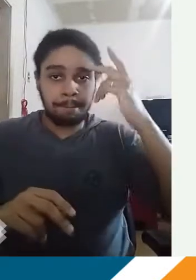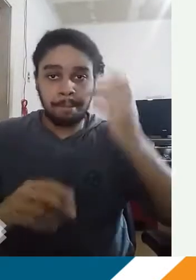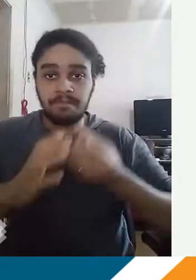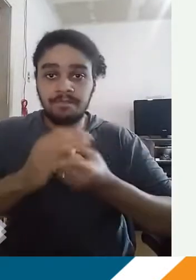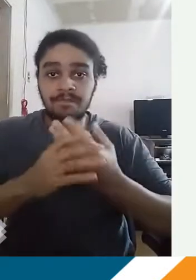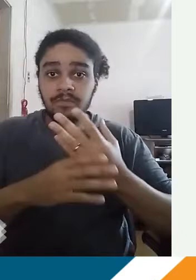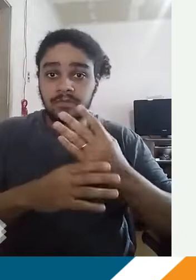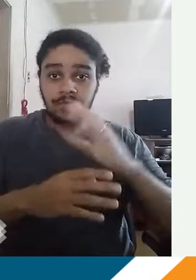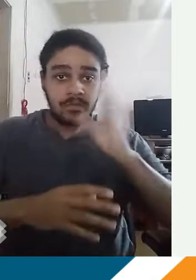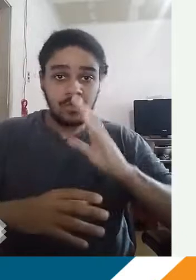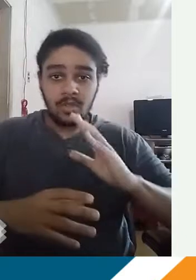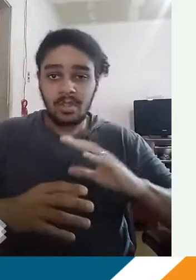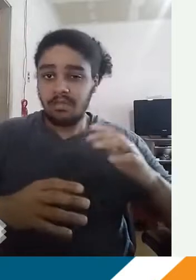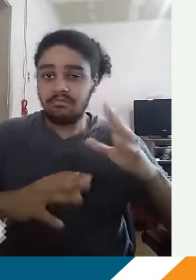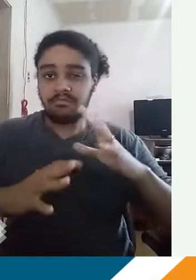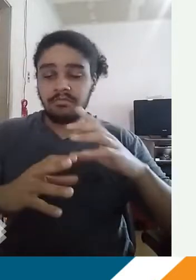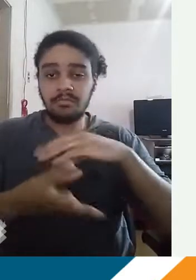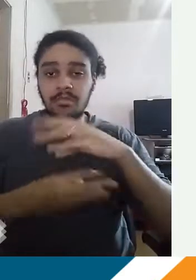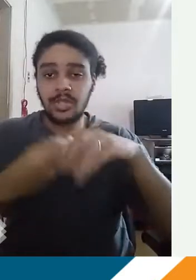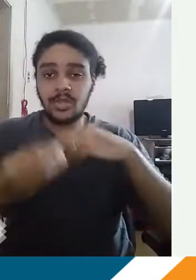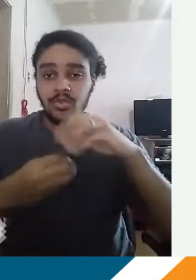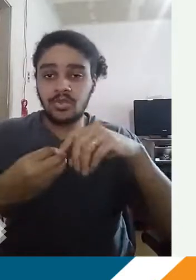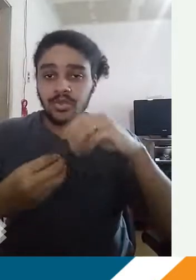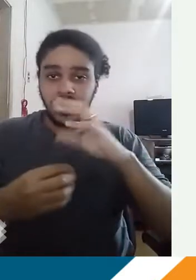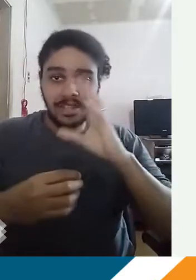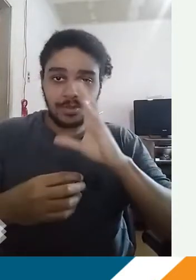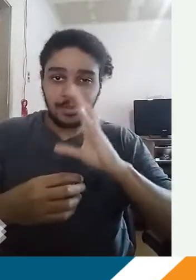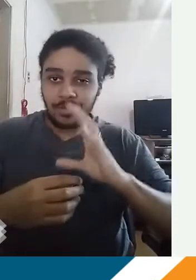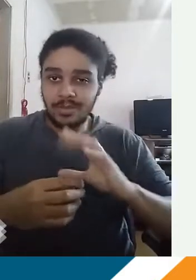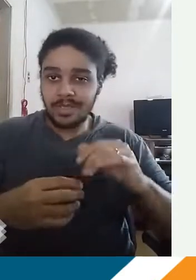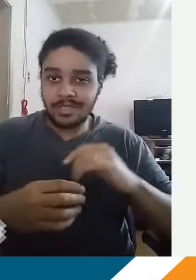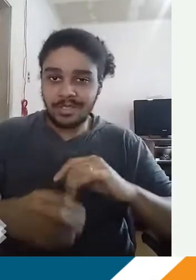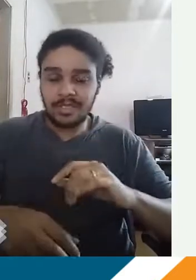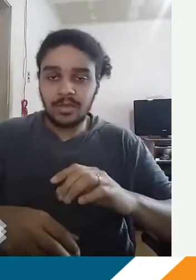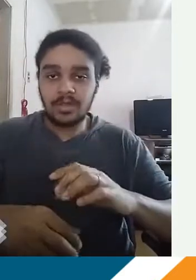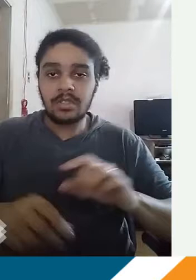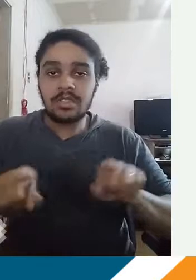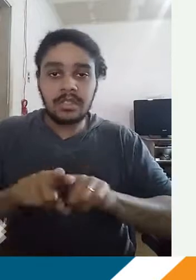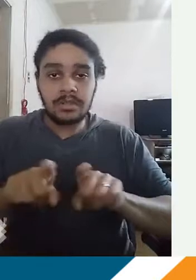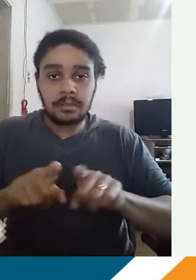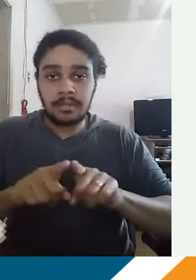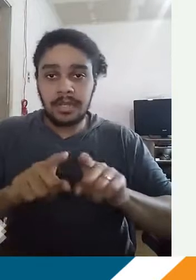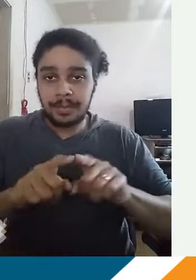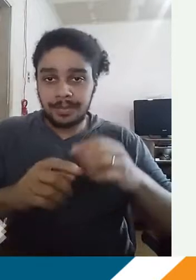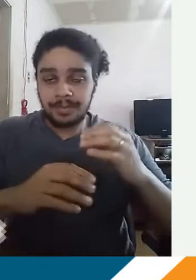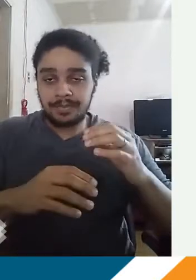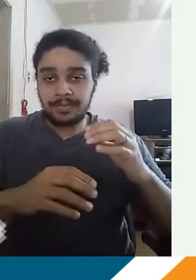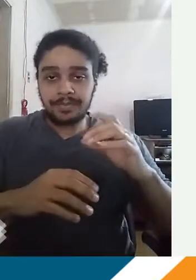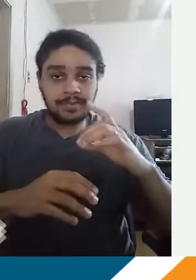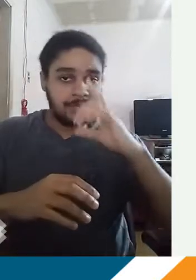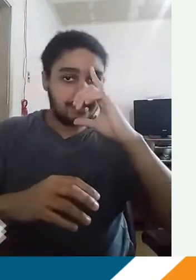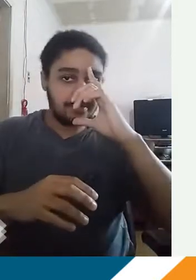sobre essa grande miscigenação do povo brasileiro. Também falaremos sobre os processos de migração no